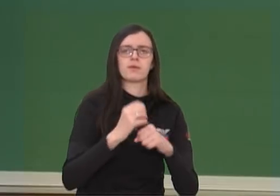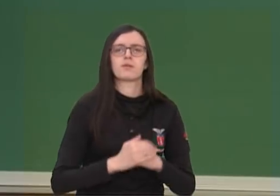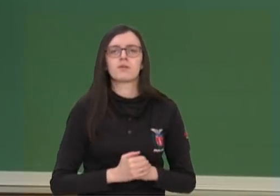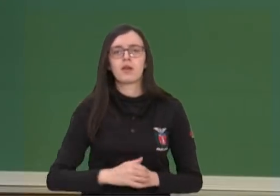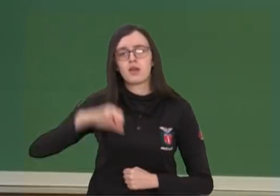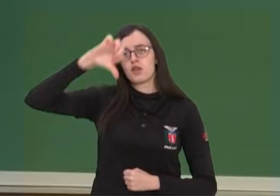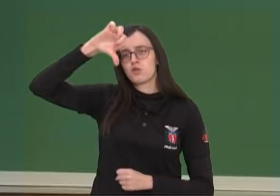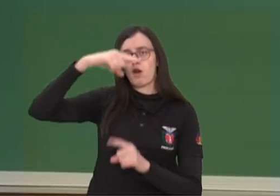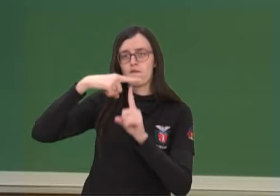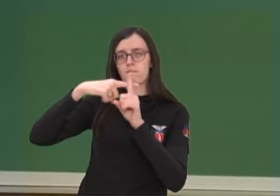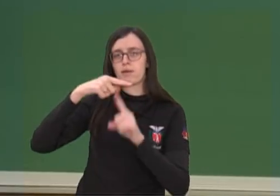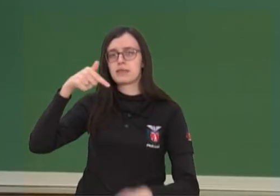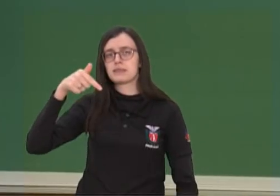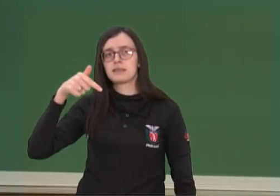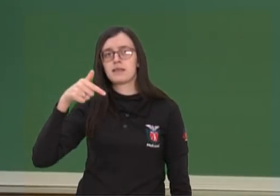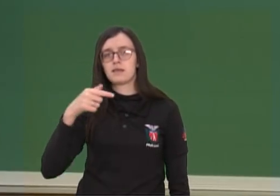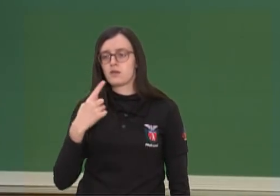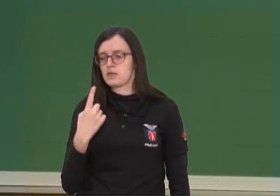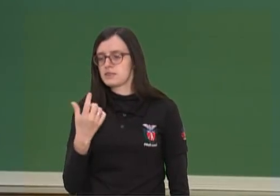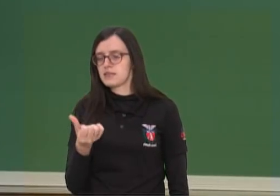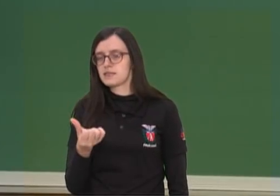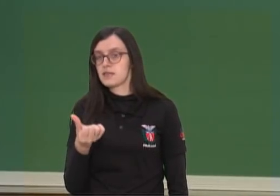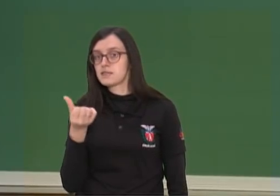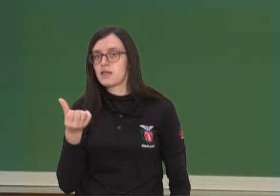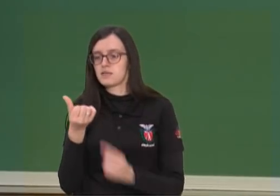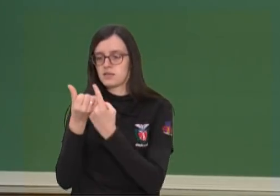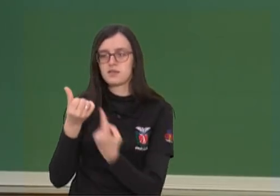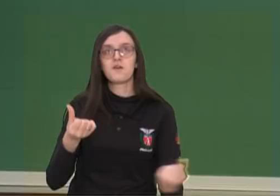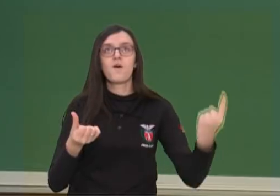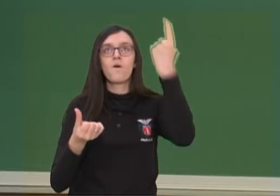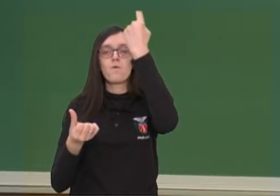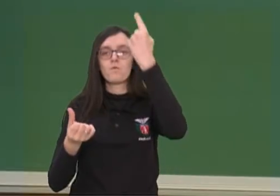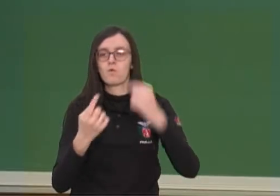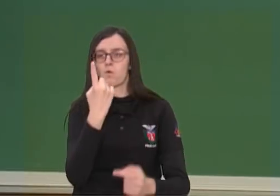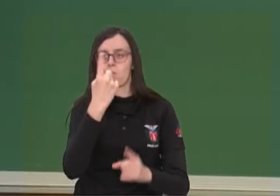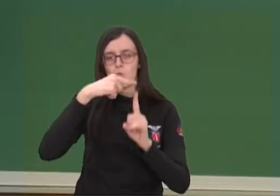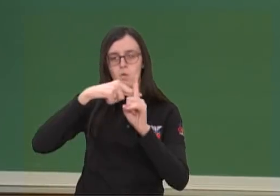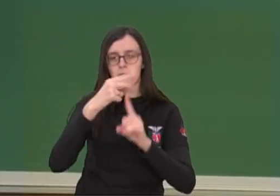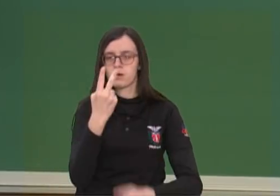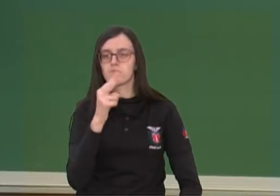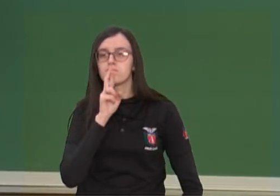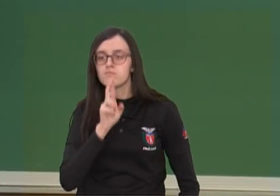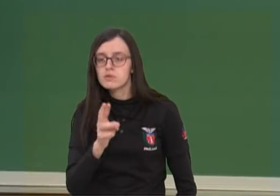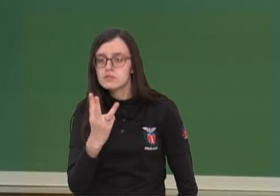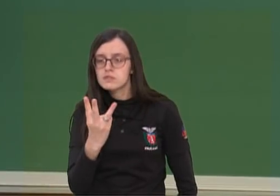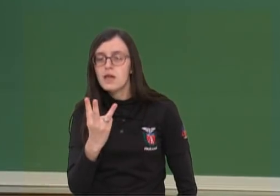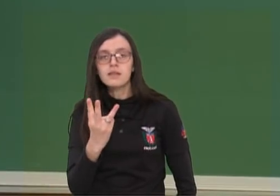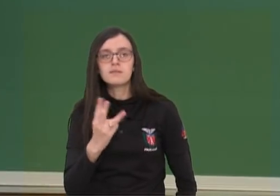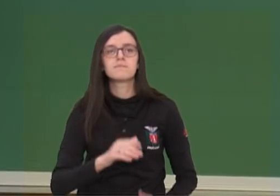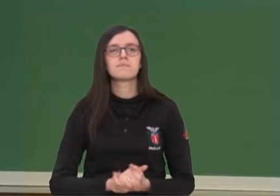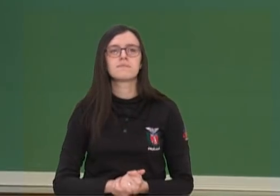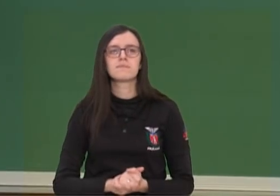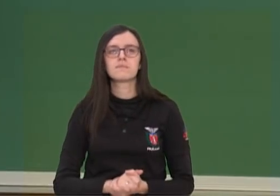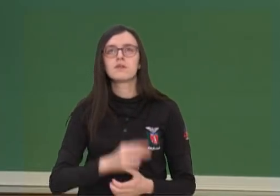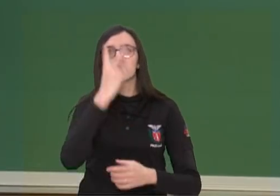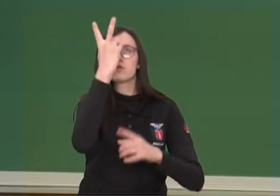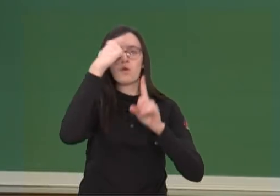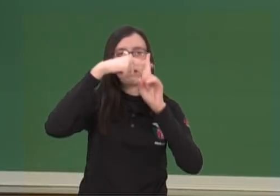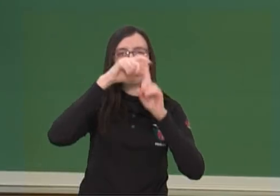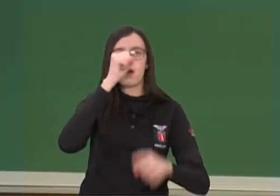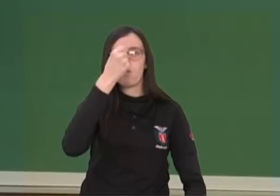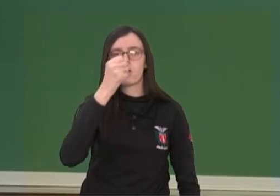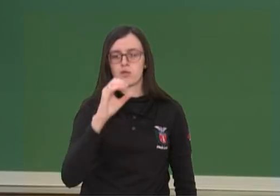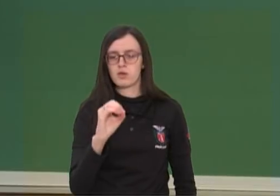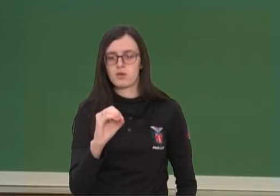9 mais 7, 16, vai 1. 1 mais 2, 3. 2 mais 8, 10,